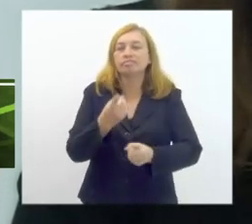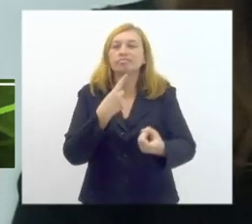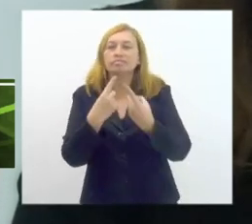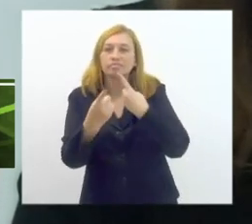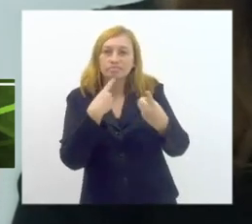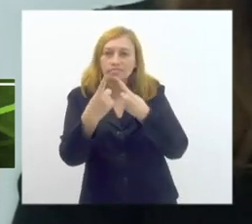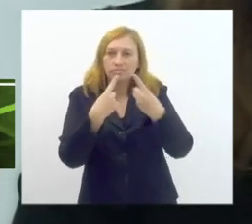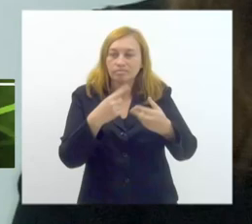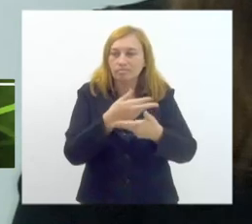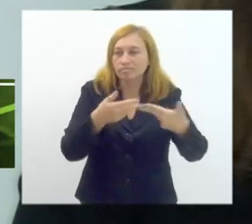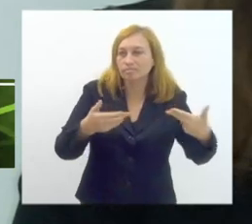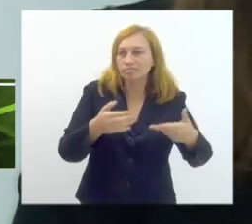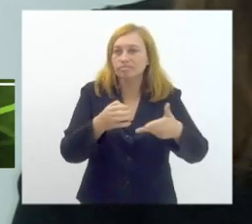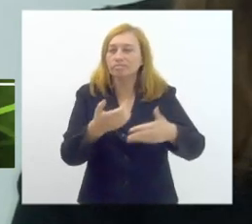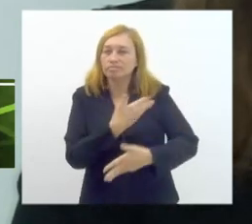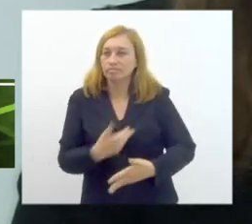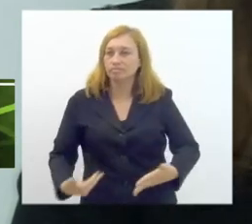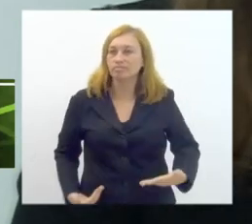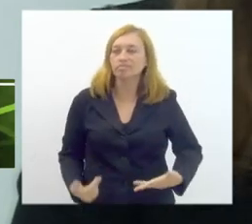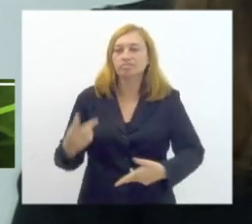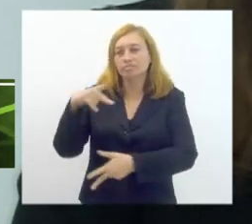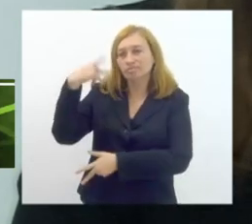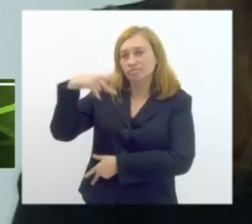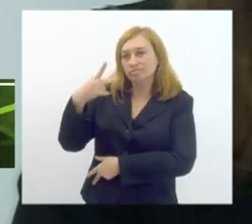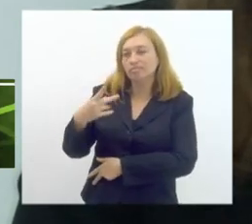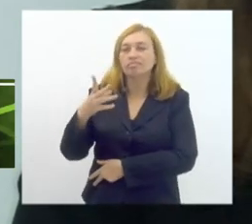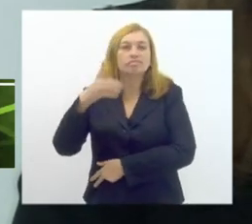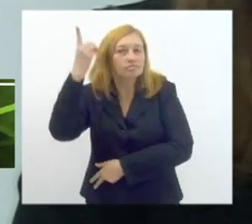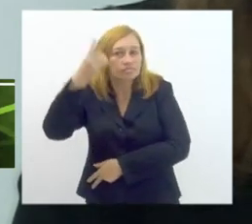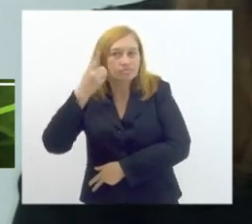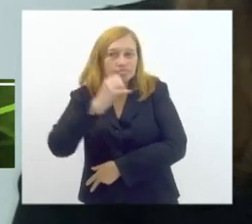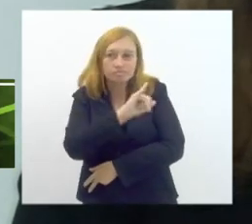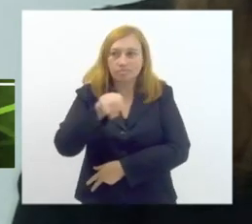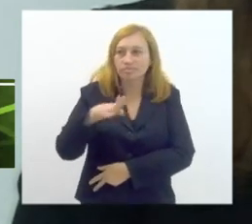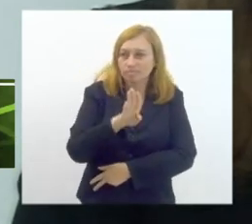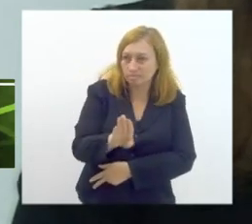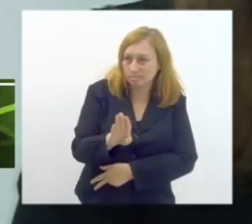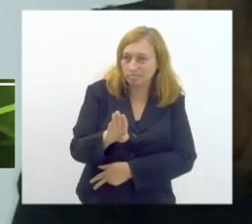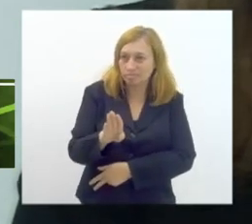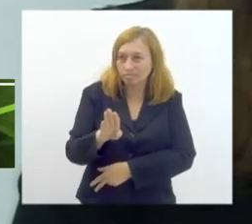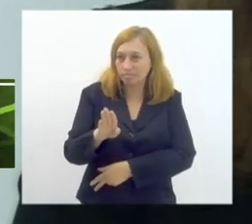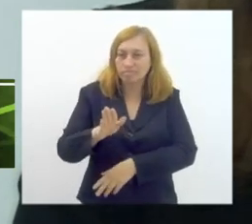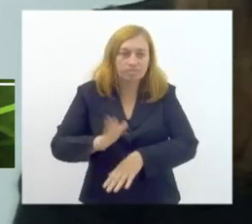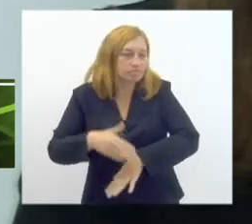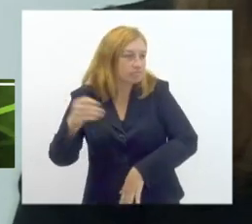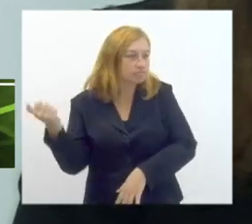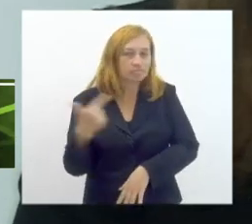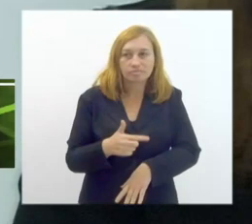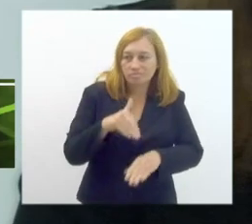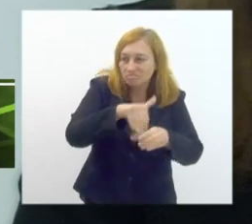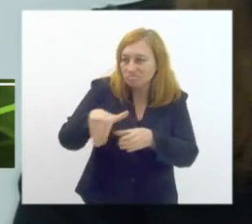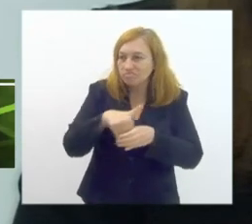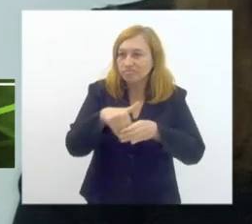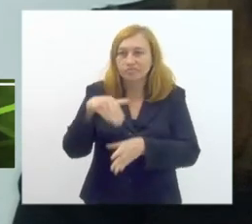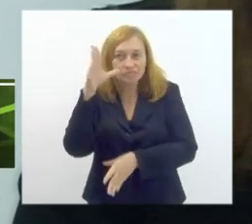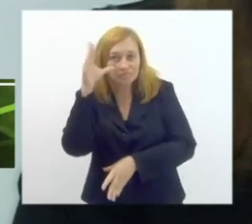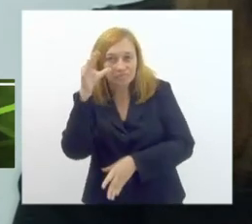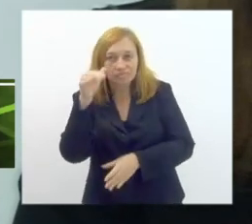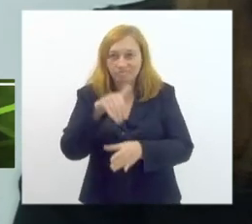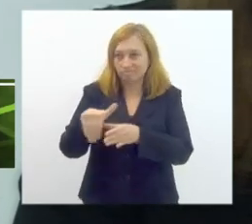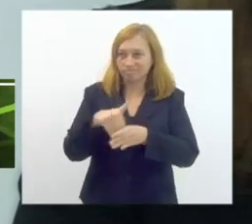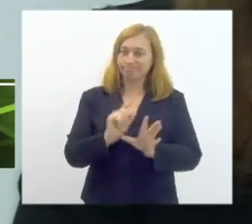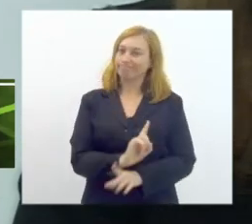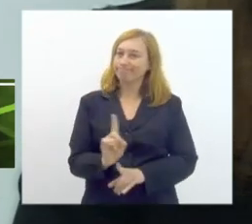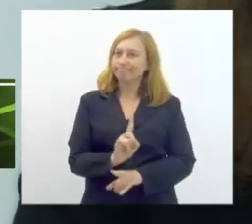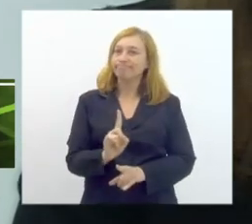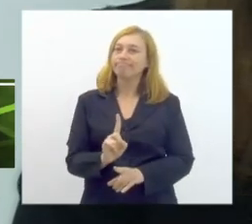de governo e de parlamentares que, como o deputado Jair, né, é para além do voto, é para além do interesse eleitoral.